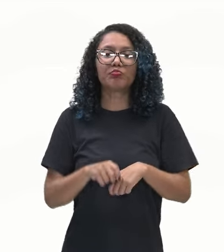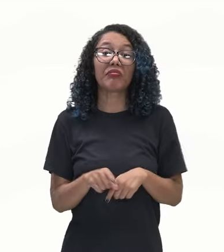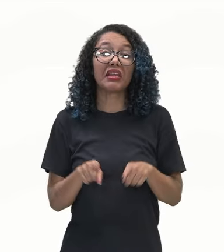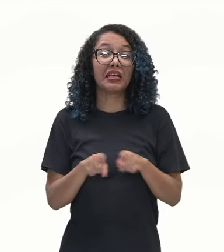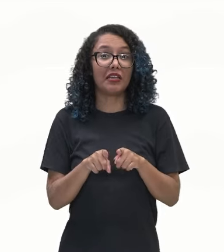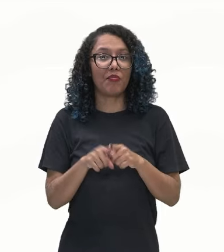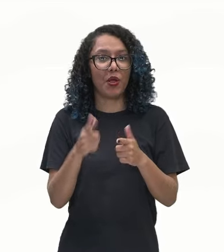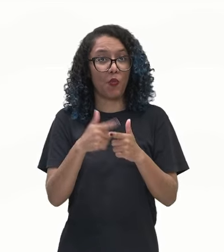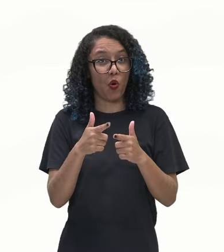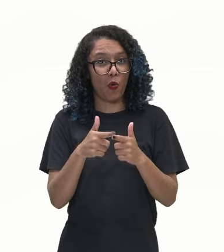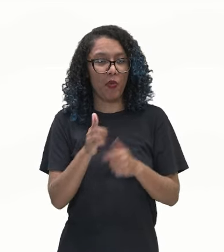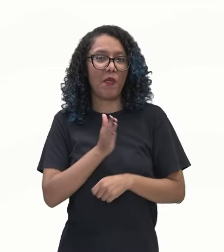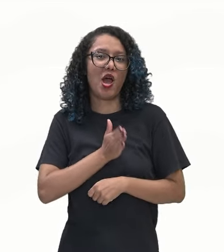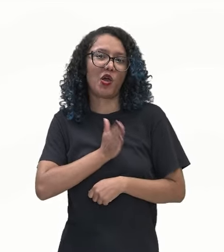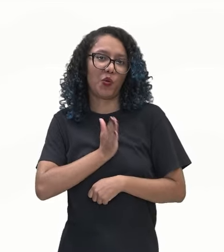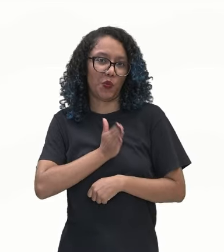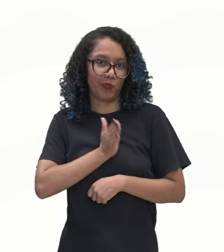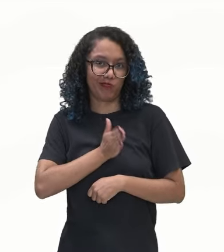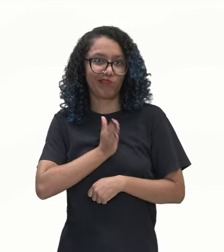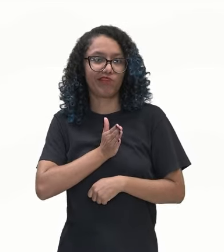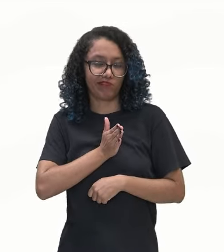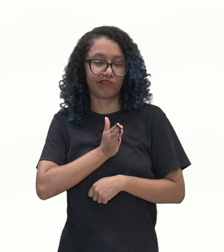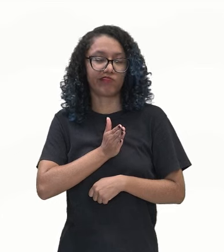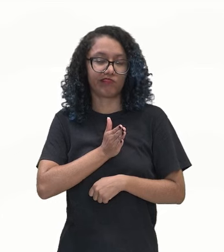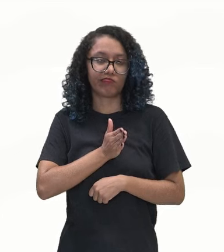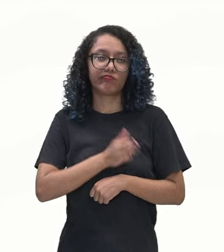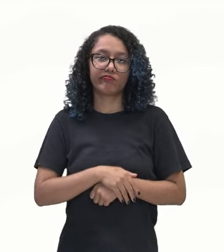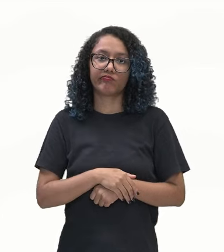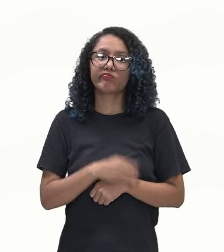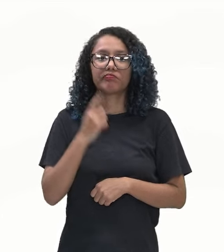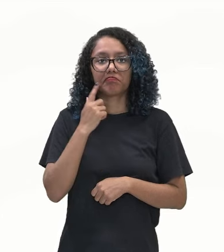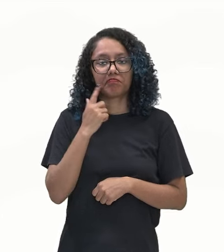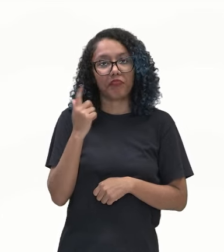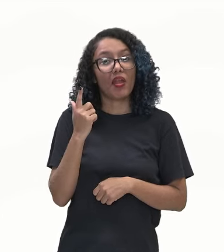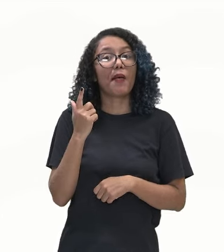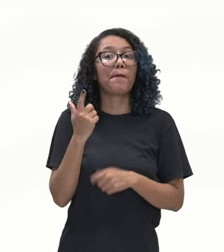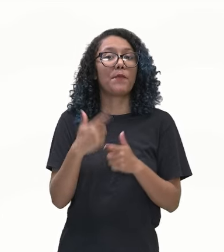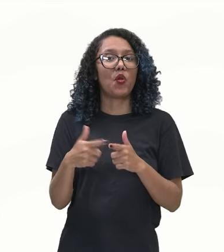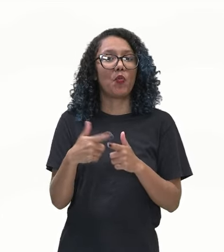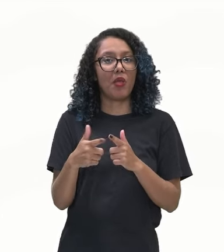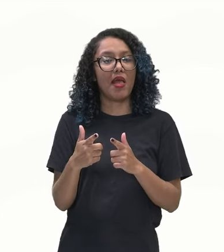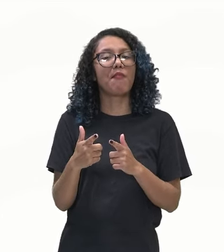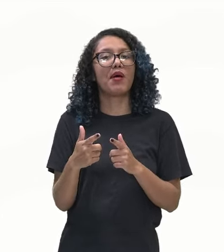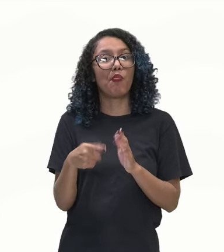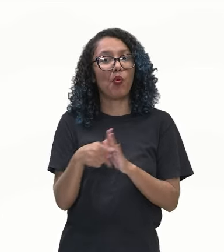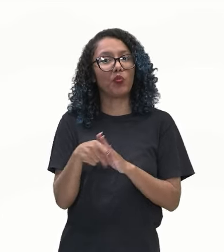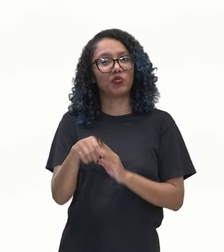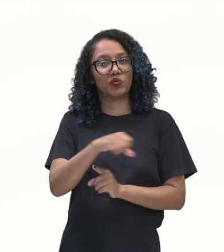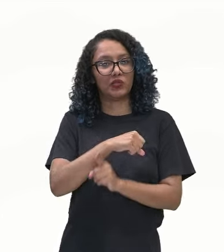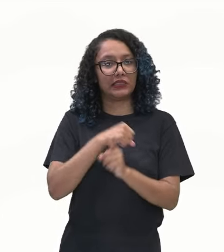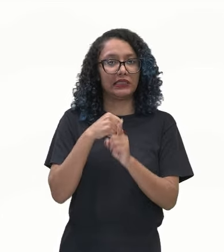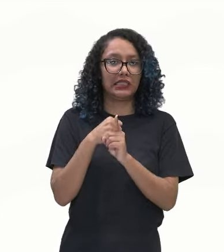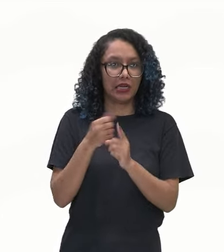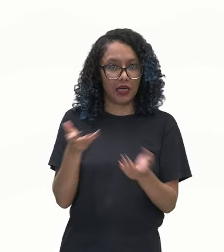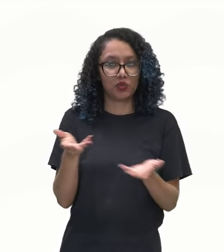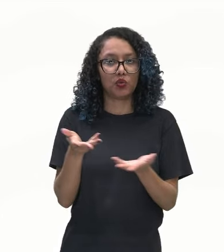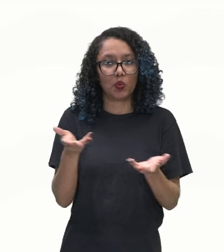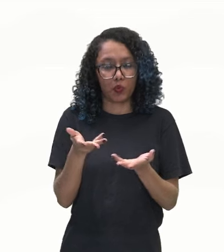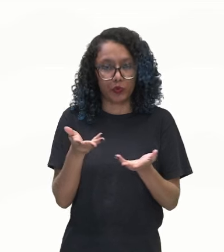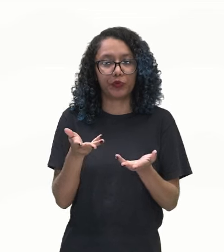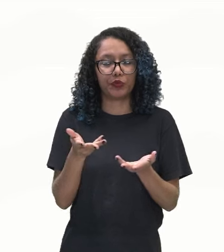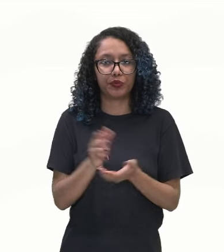problemas cardiovasculares. Então, o sedentarismo, ele é um problema social mesmo, né, um problema da nossa sociedade atual, muito